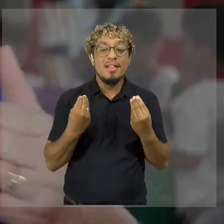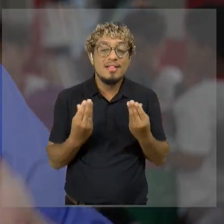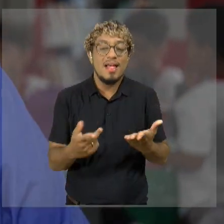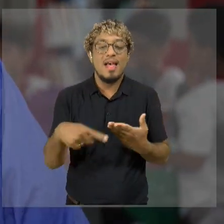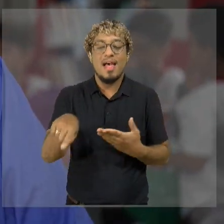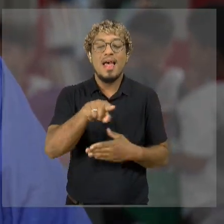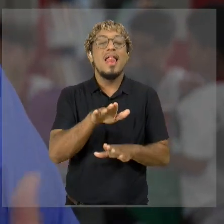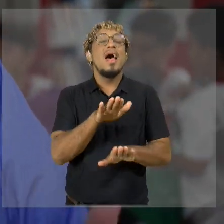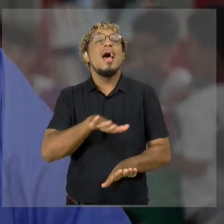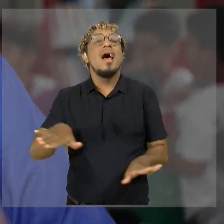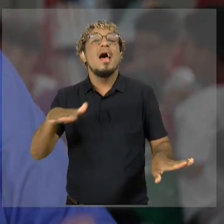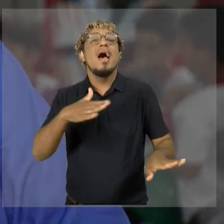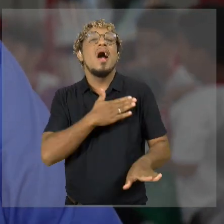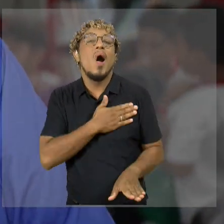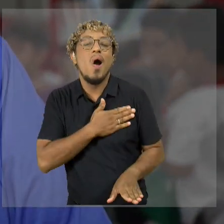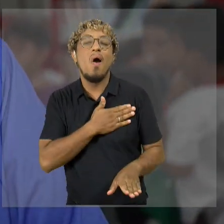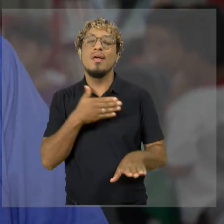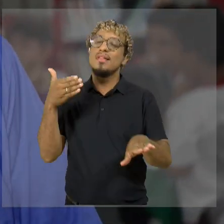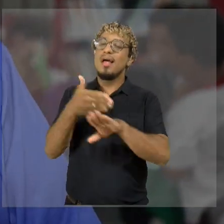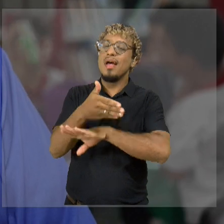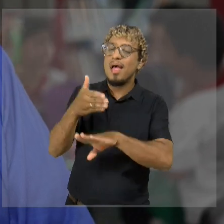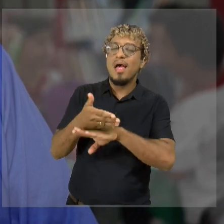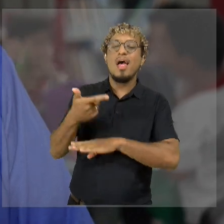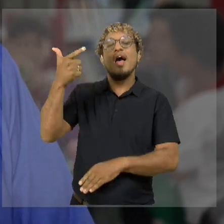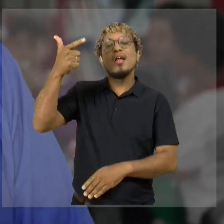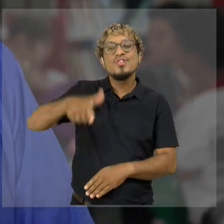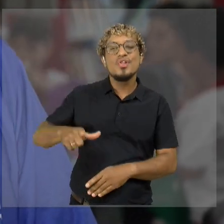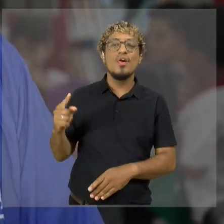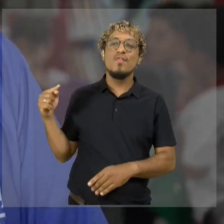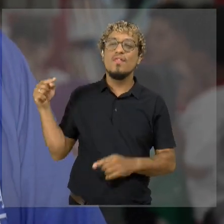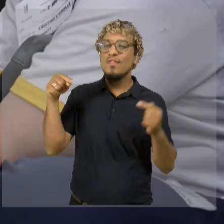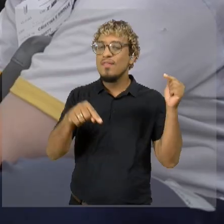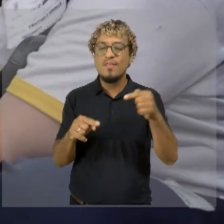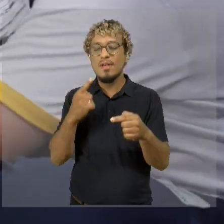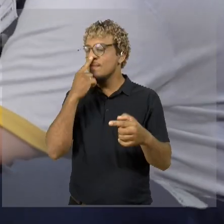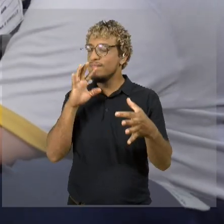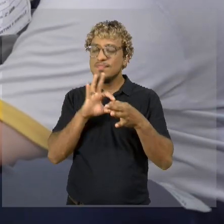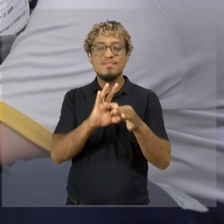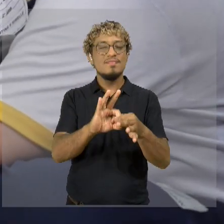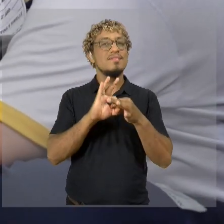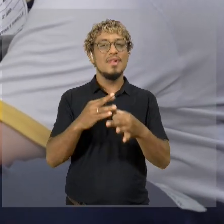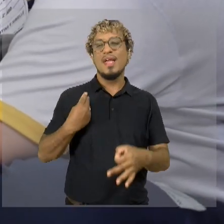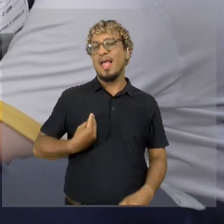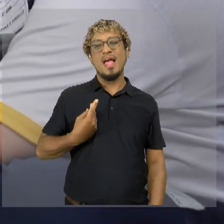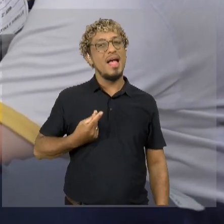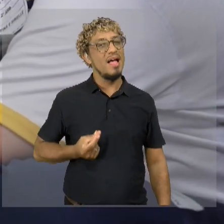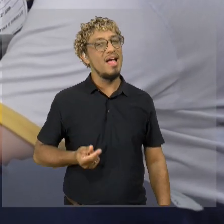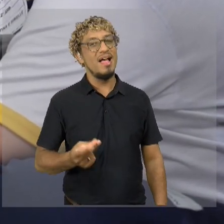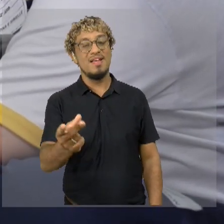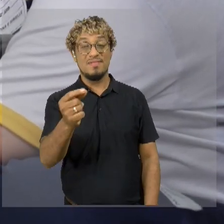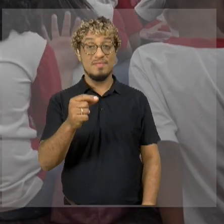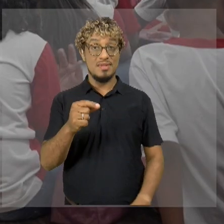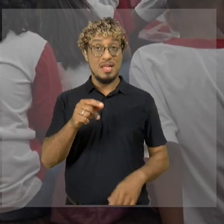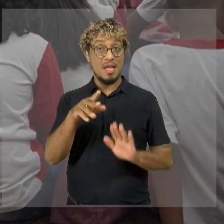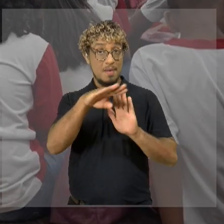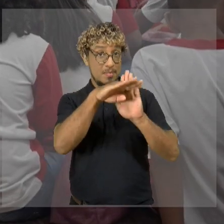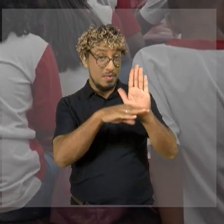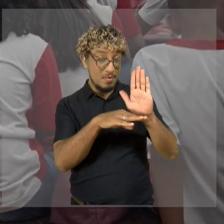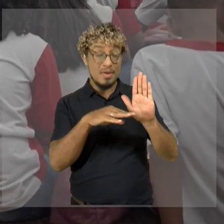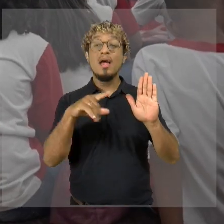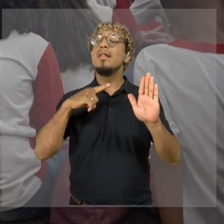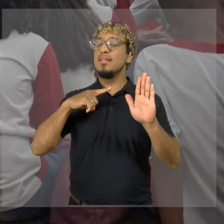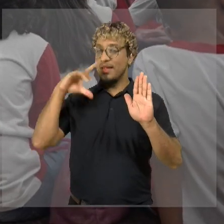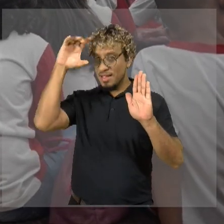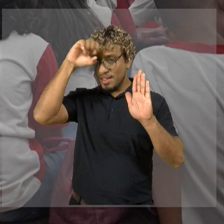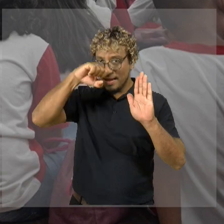biblioteca voltem biblioteca e estabeleçam esse vínculo para a vida toda na programação a criançada aprende com as rodas de